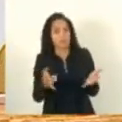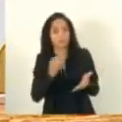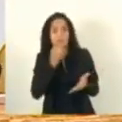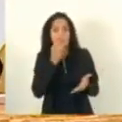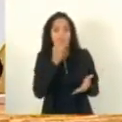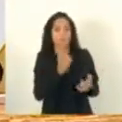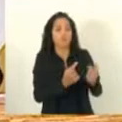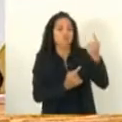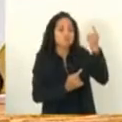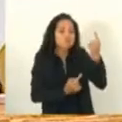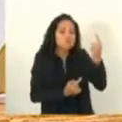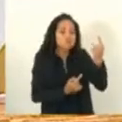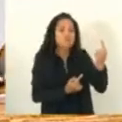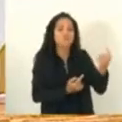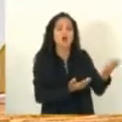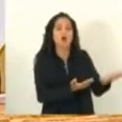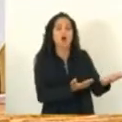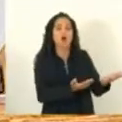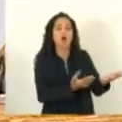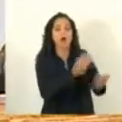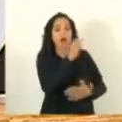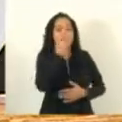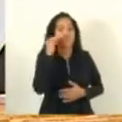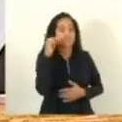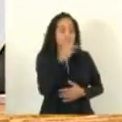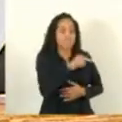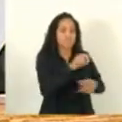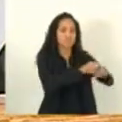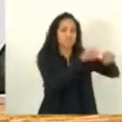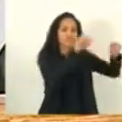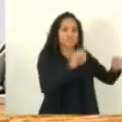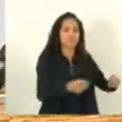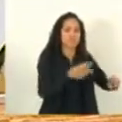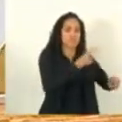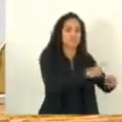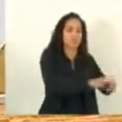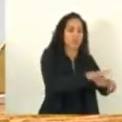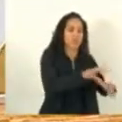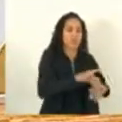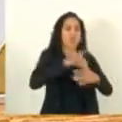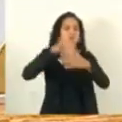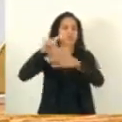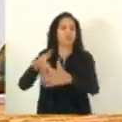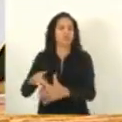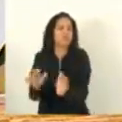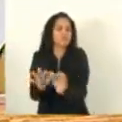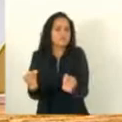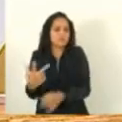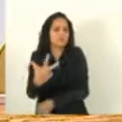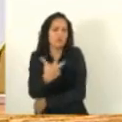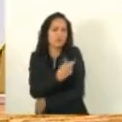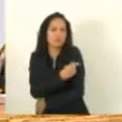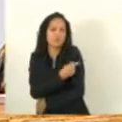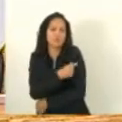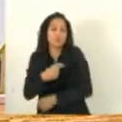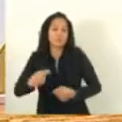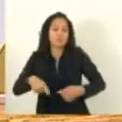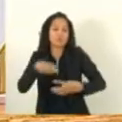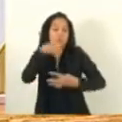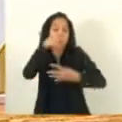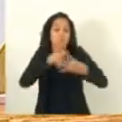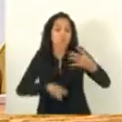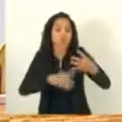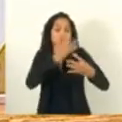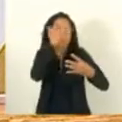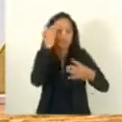um adolescente do sistema para tomar uma simples vacina, precisam de 4